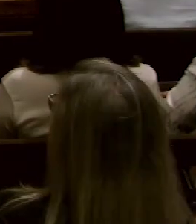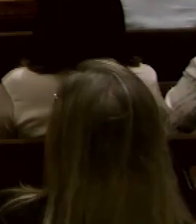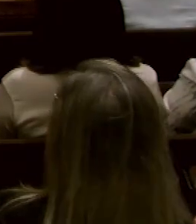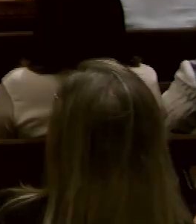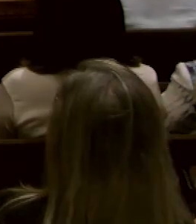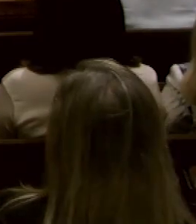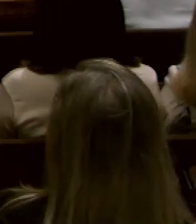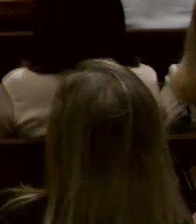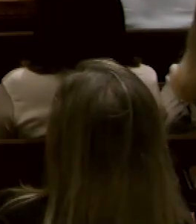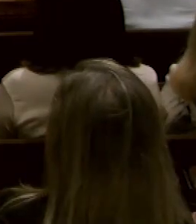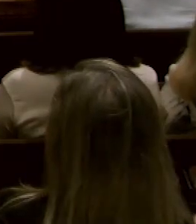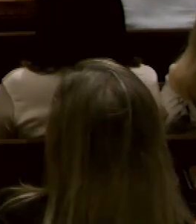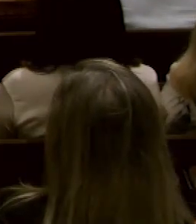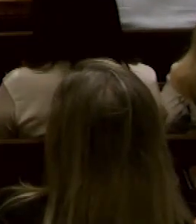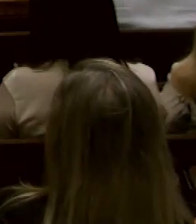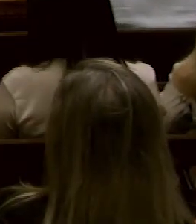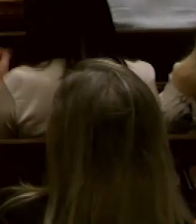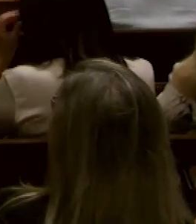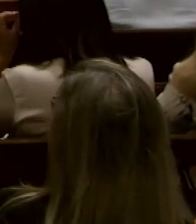irmos para o texto